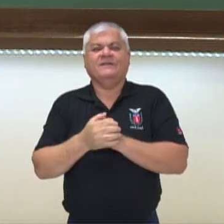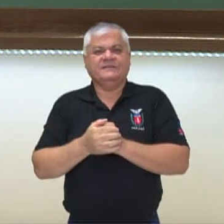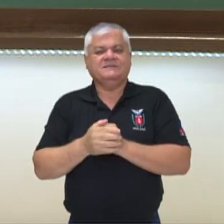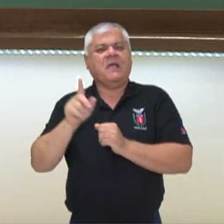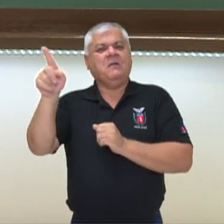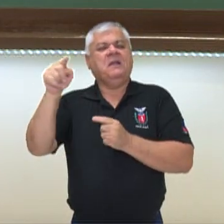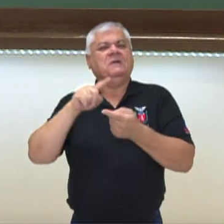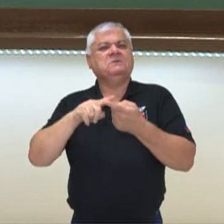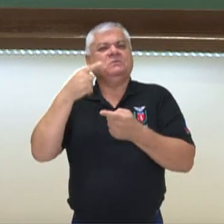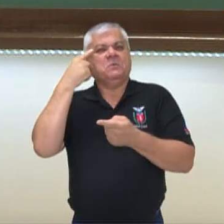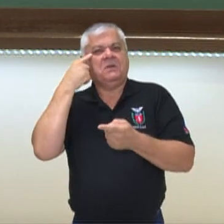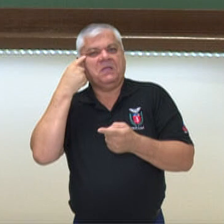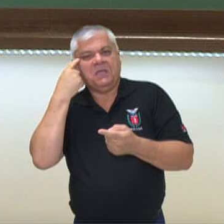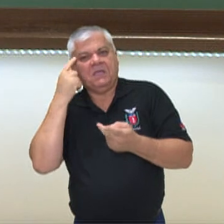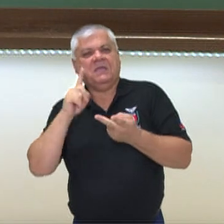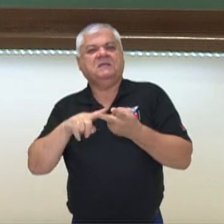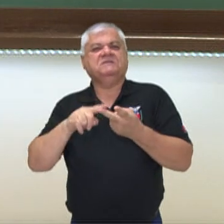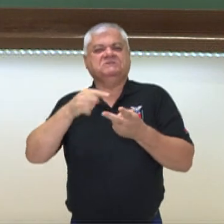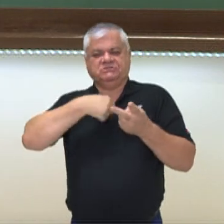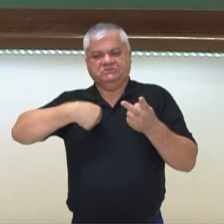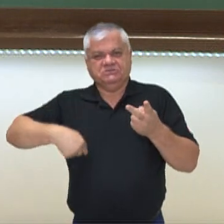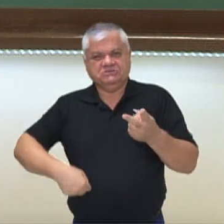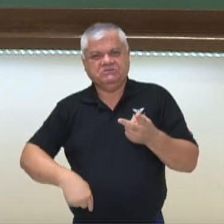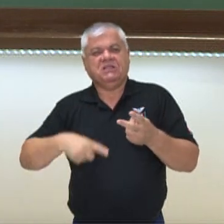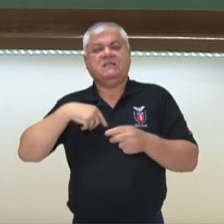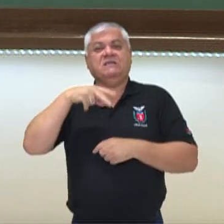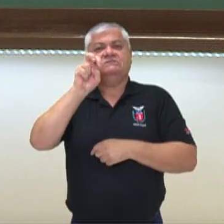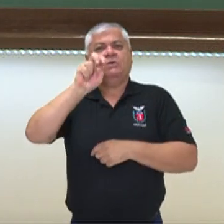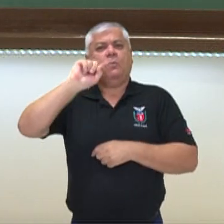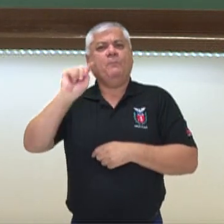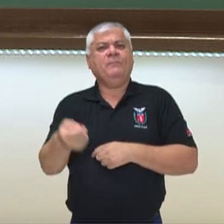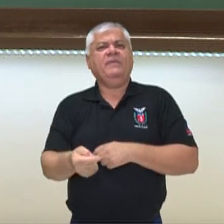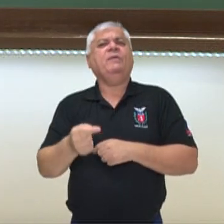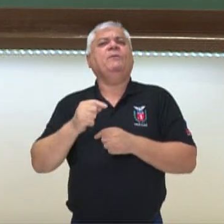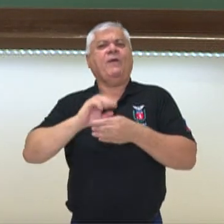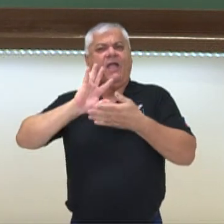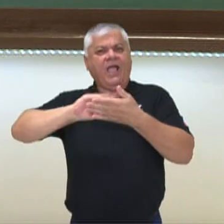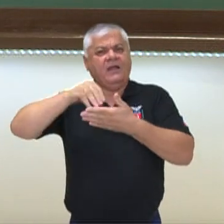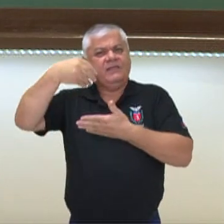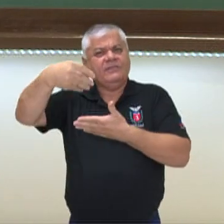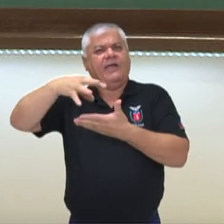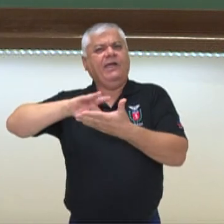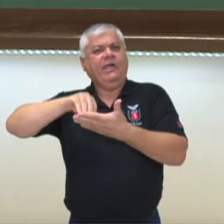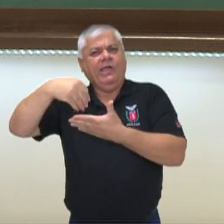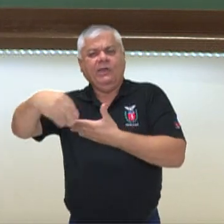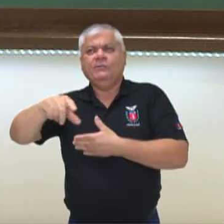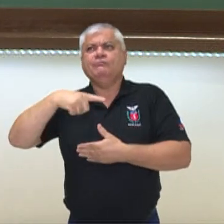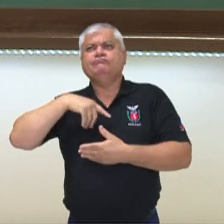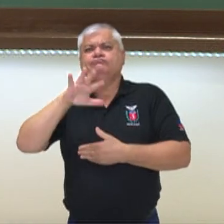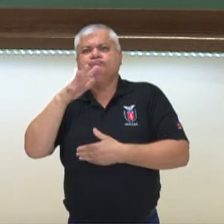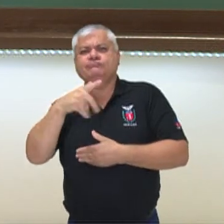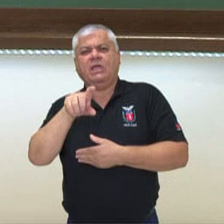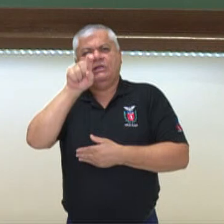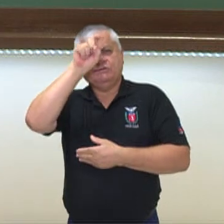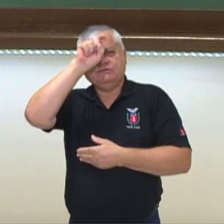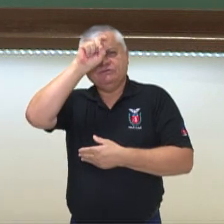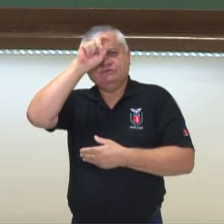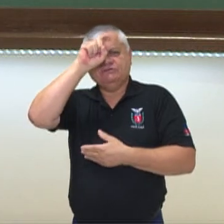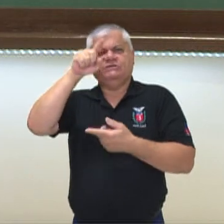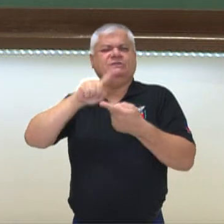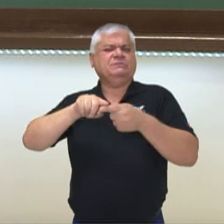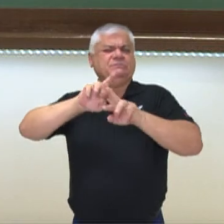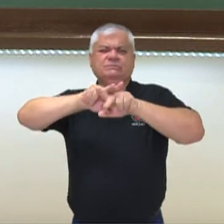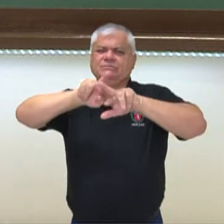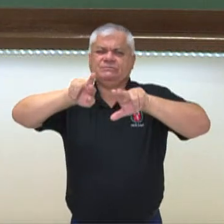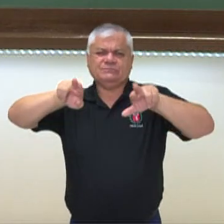orientais, por exemplo, o chinês está em 5.000, calendário árabe é mais antigo, calendário egípcio, inca, maia,